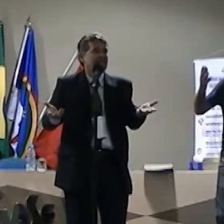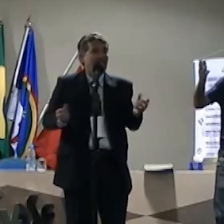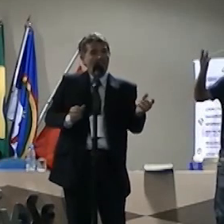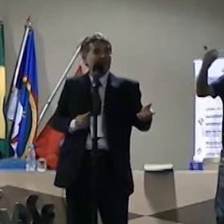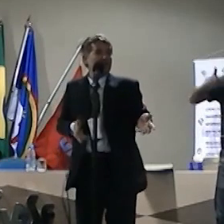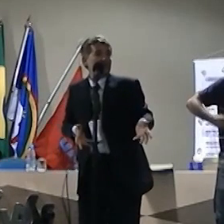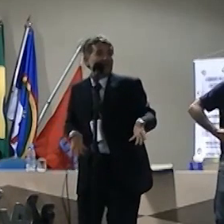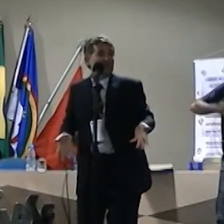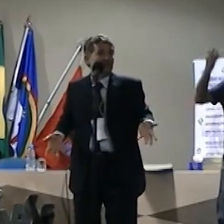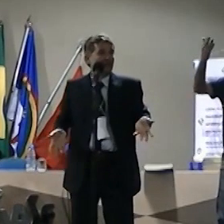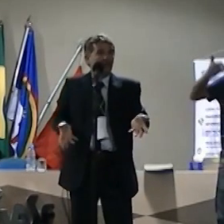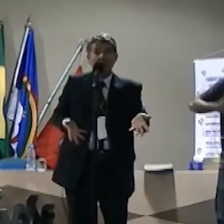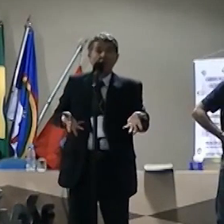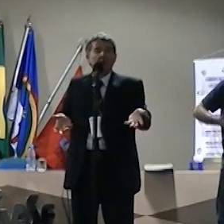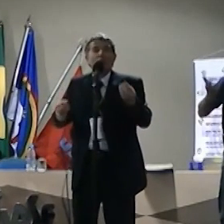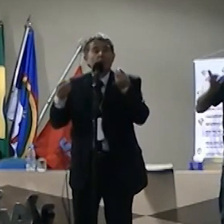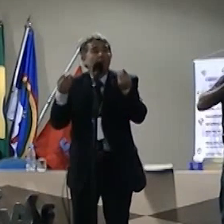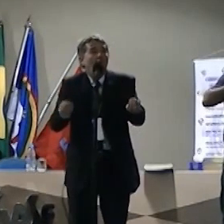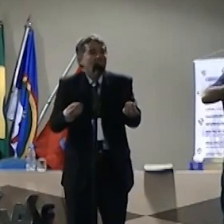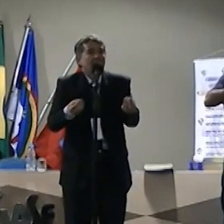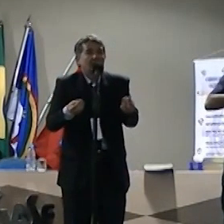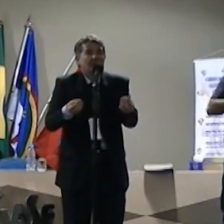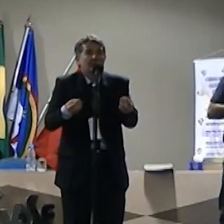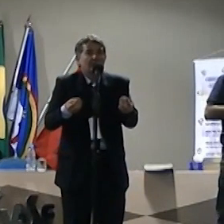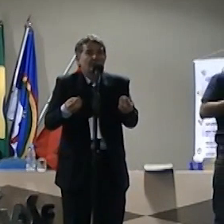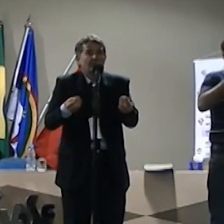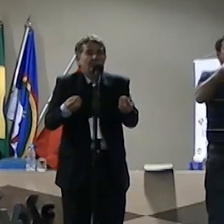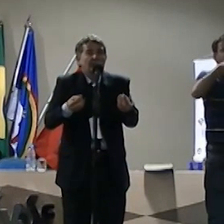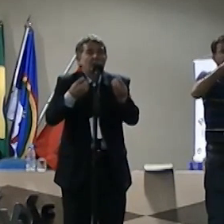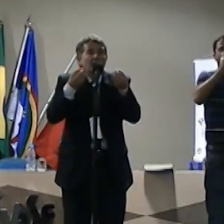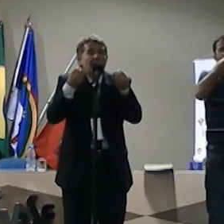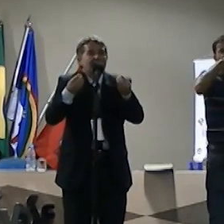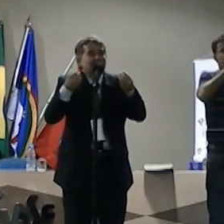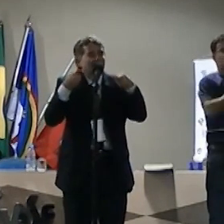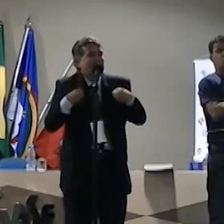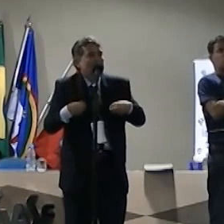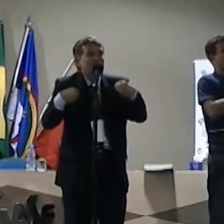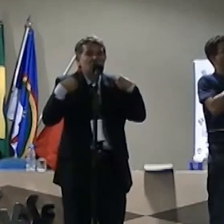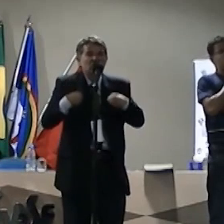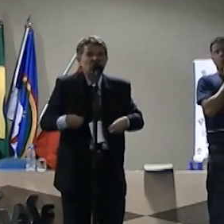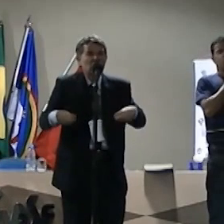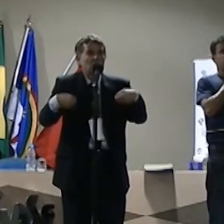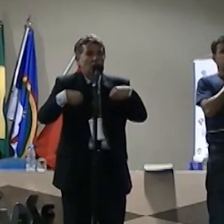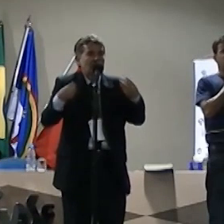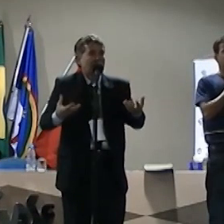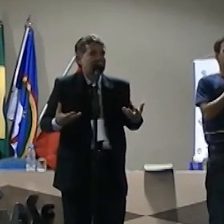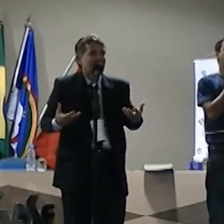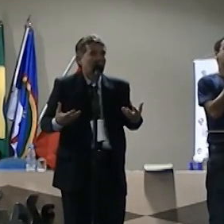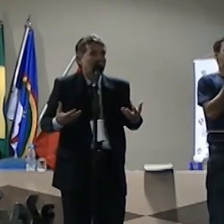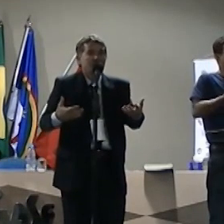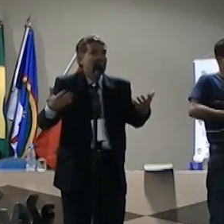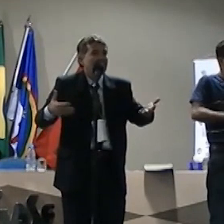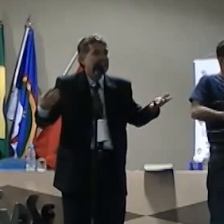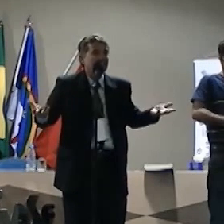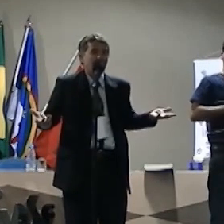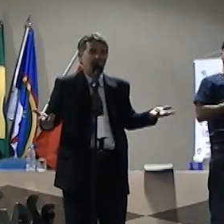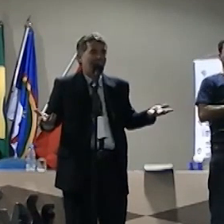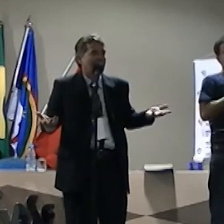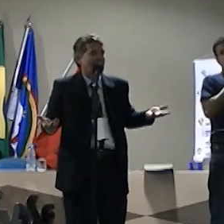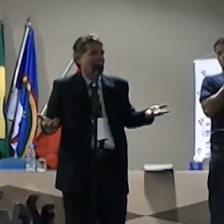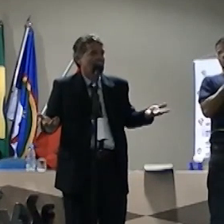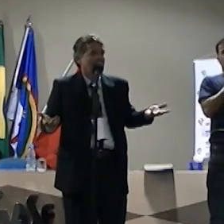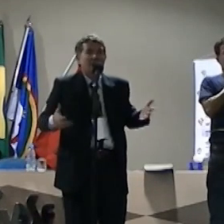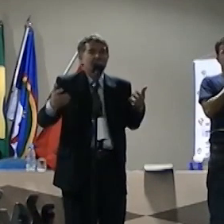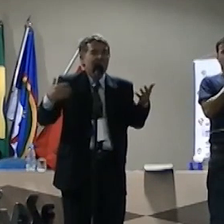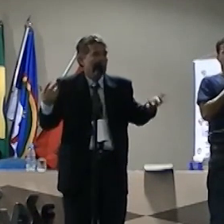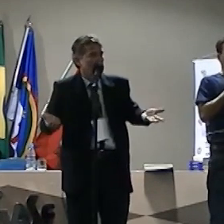vai dizer? A coleguinha que disse? Não pode. Então, essas situações de ensino, de orientação, tem que ser